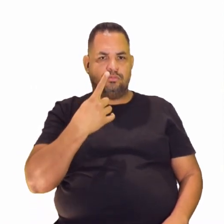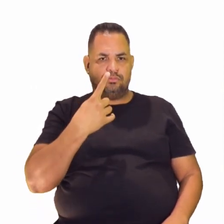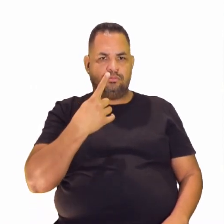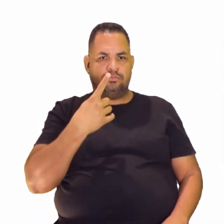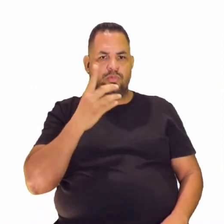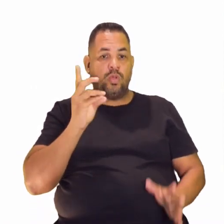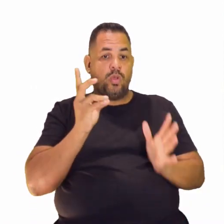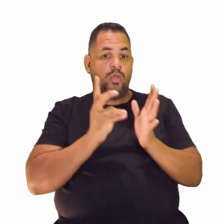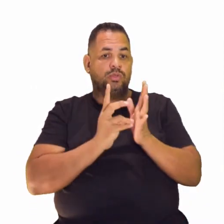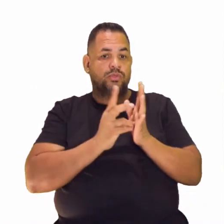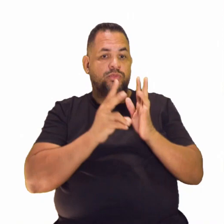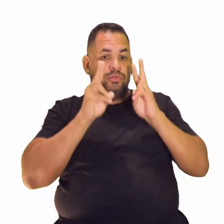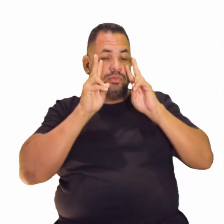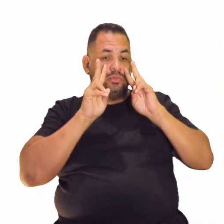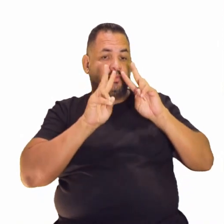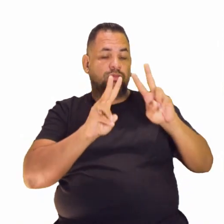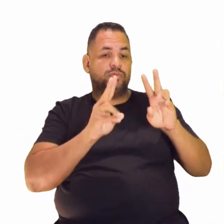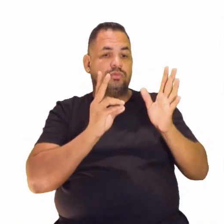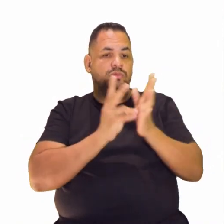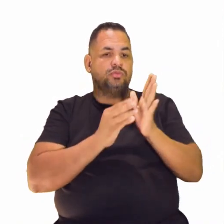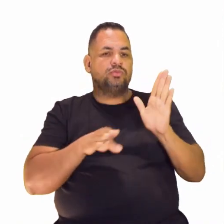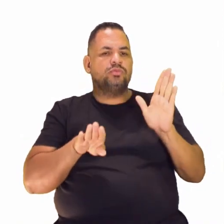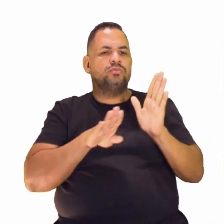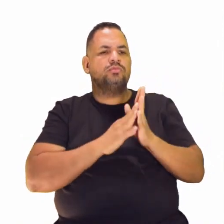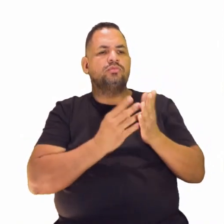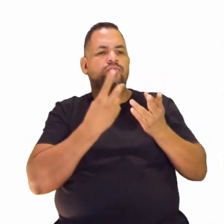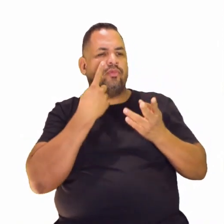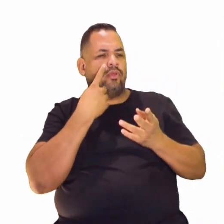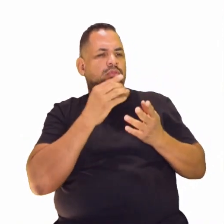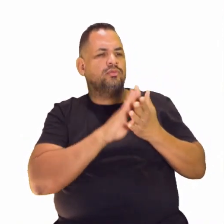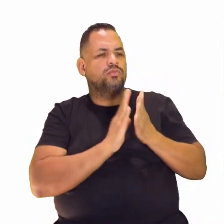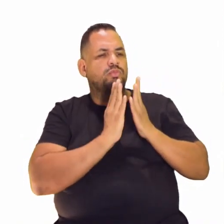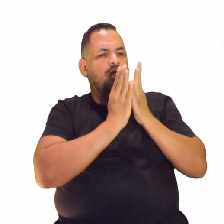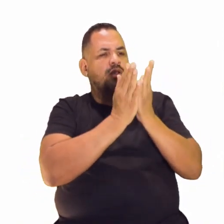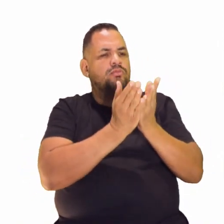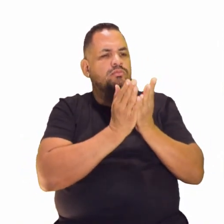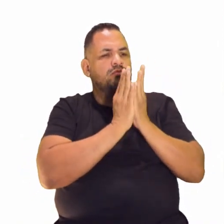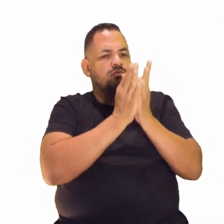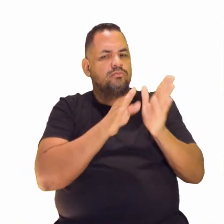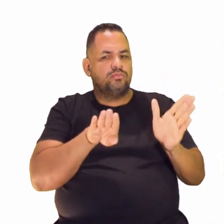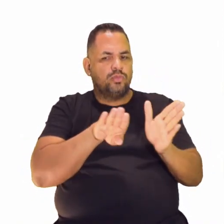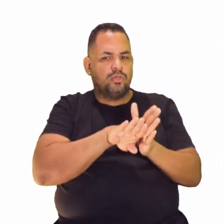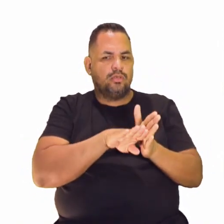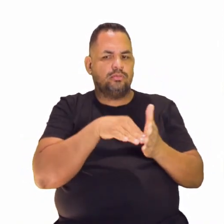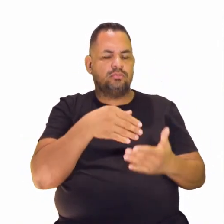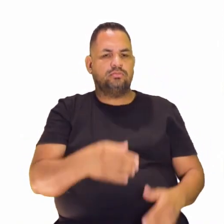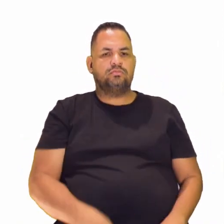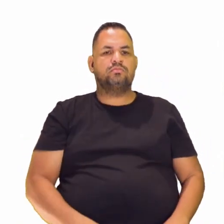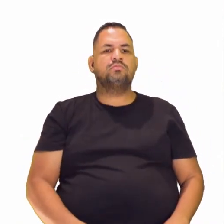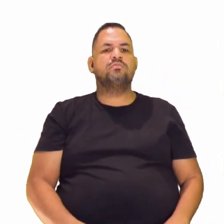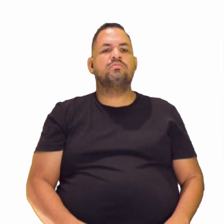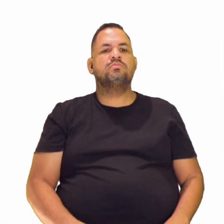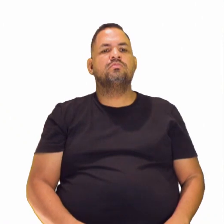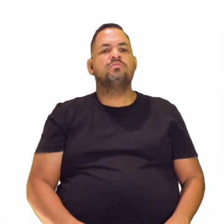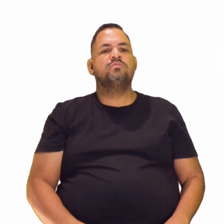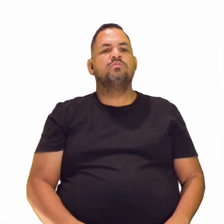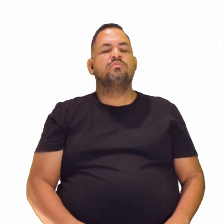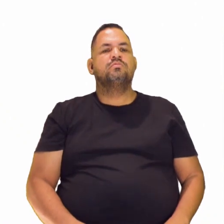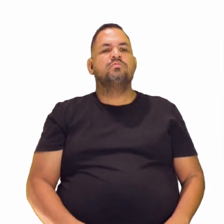a aproximação daquelas coisas diferentes, né? Aquelas pessoas com